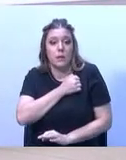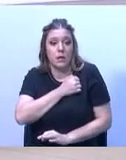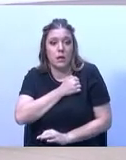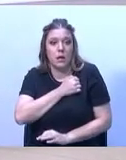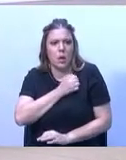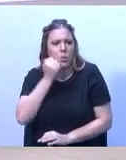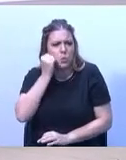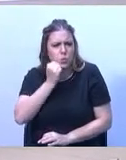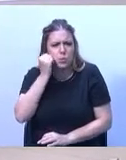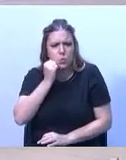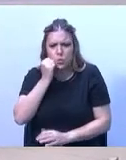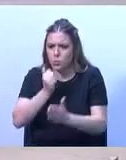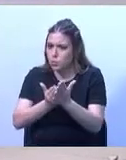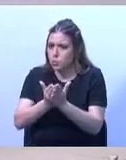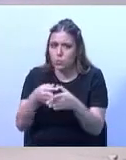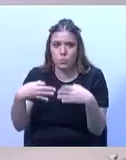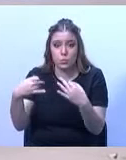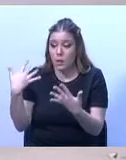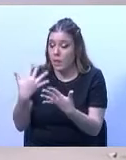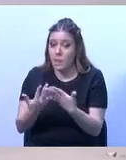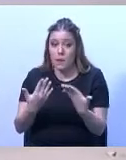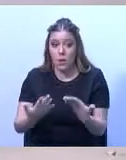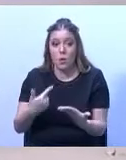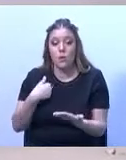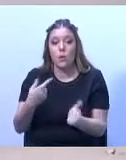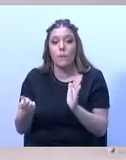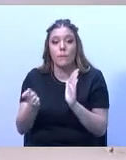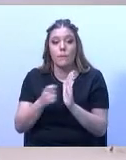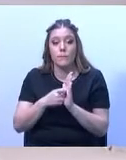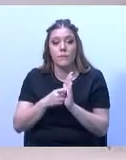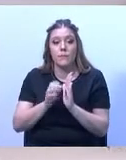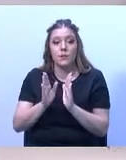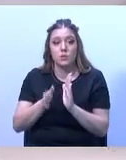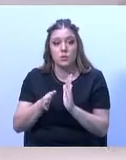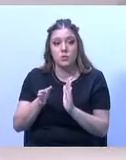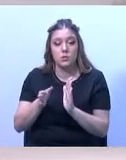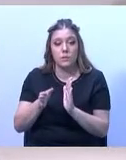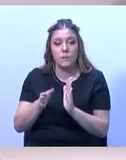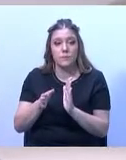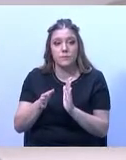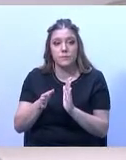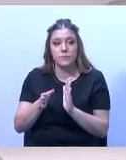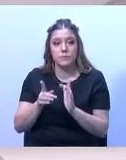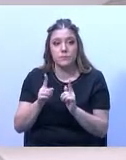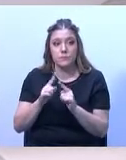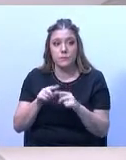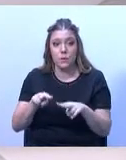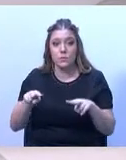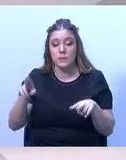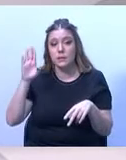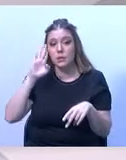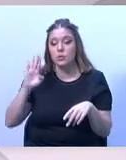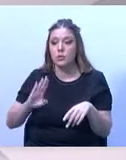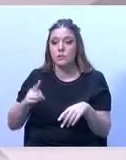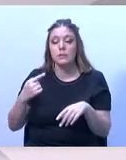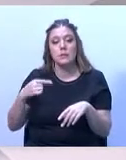a dor sempre até agora. E agora já marquei na trofa, que eu tenho o meu ortopedista, marquei